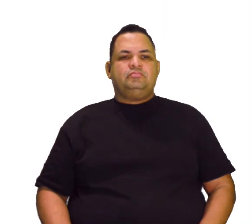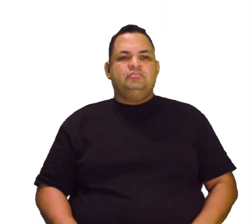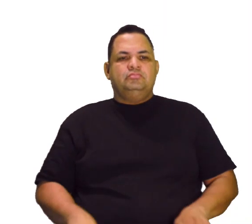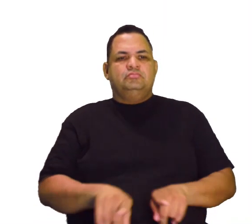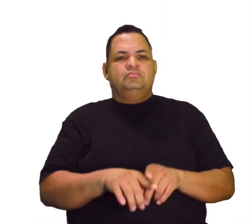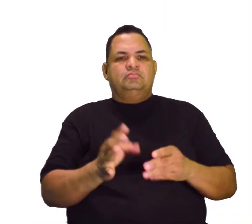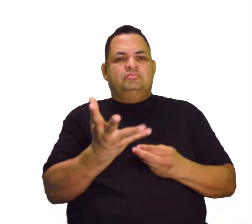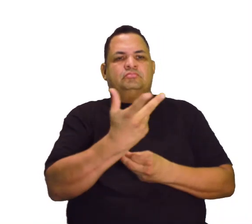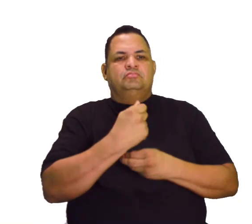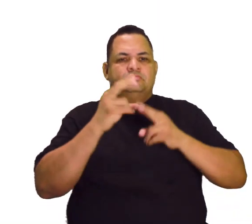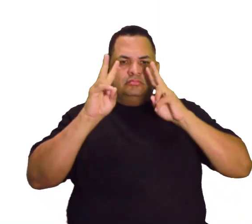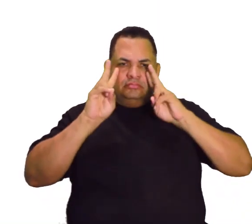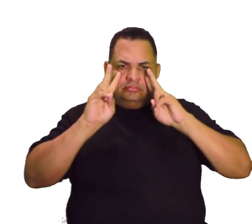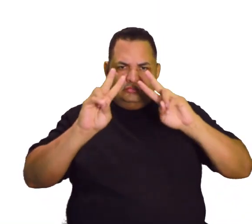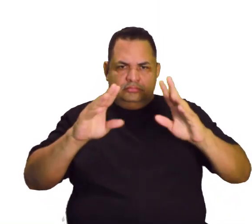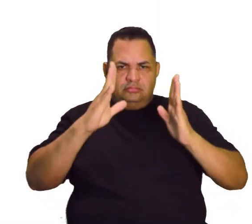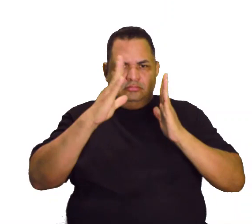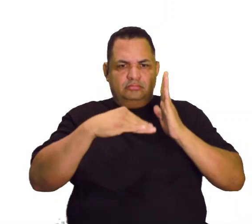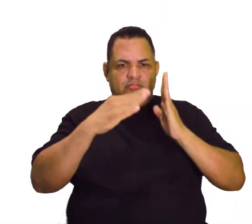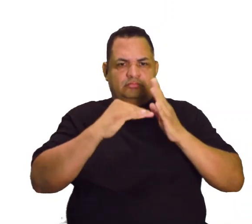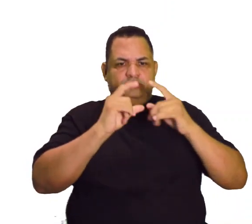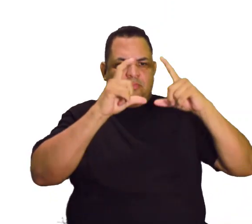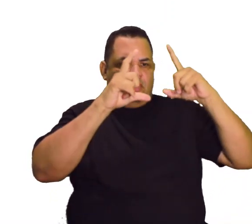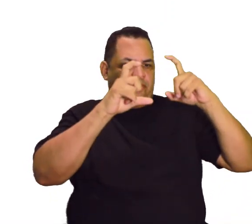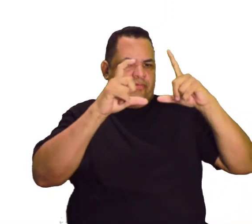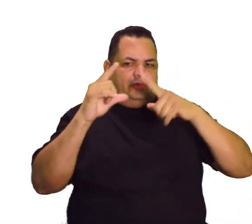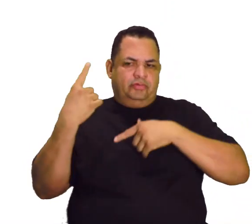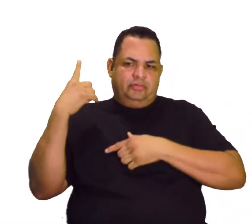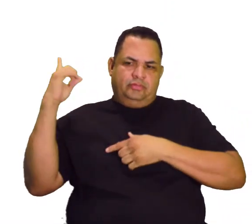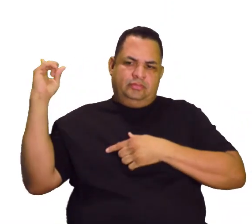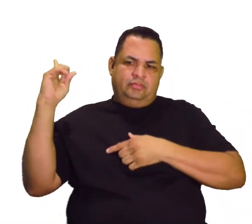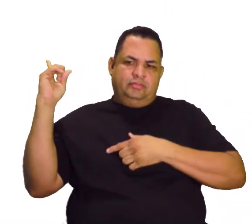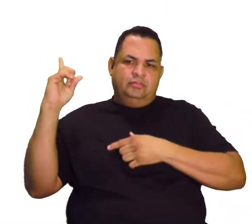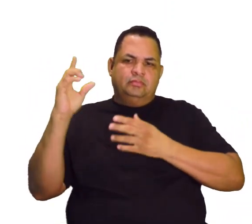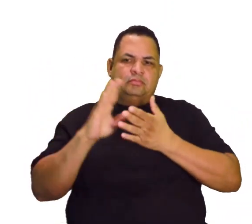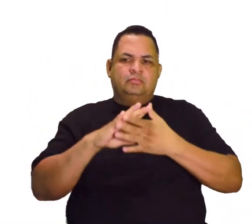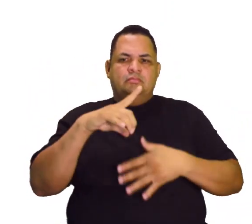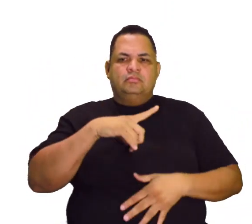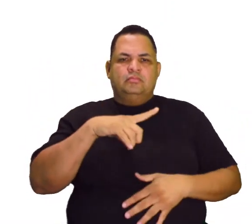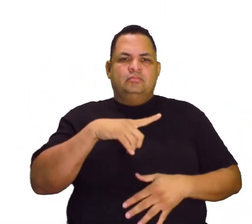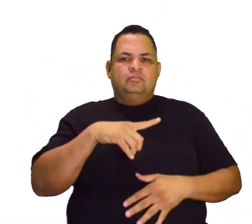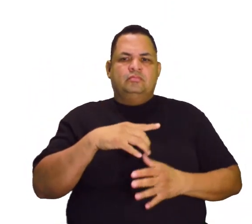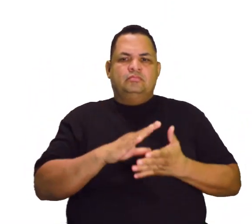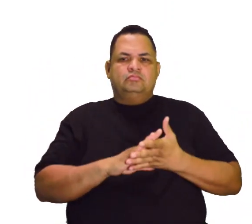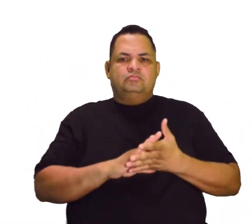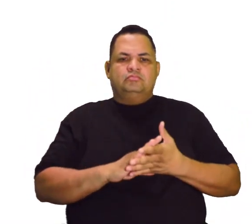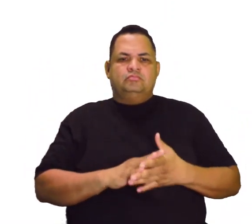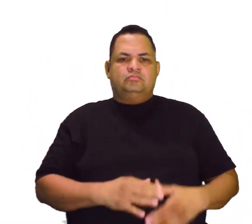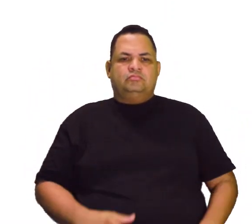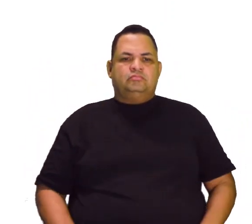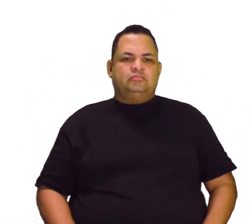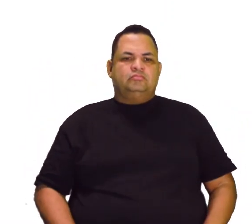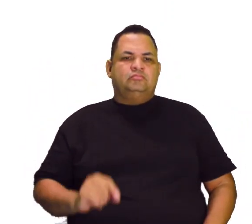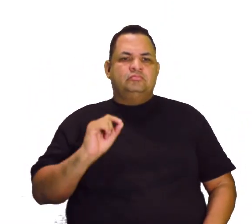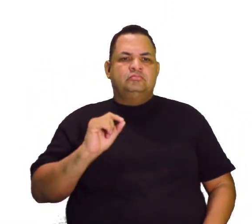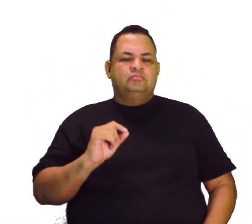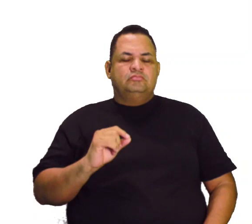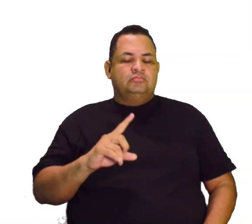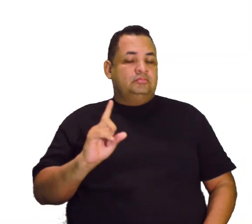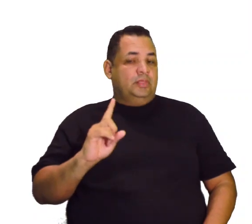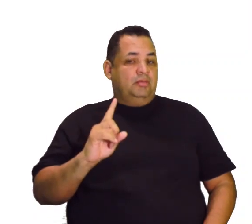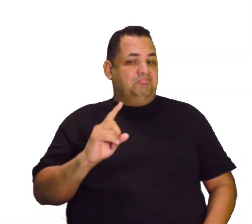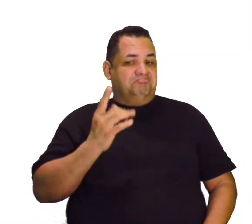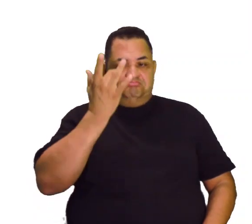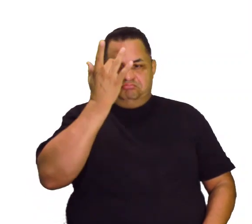das artes visuais como pintura e gravura. O que é a pintura? Não é fácil compreender o que é pintura.